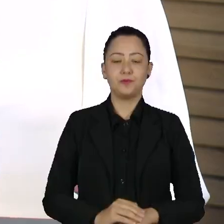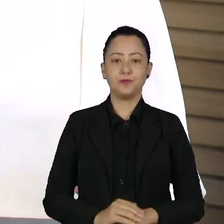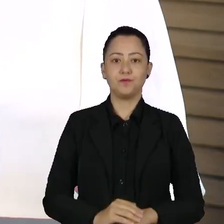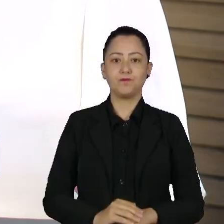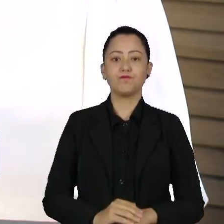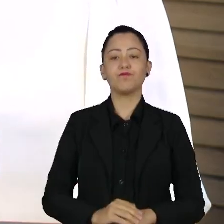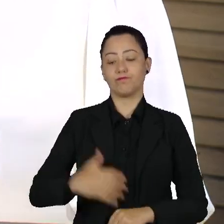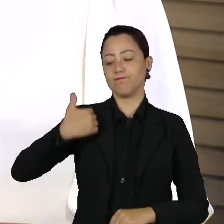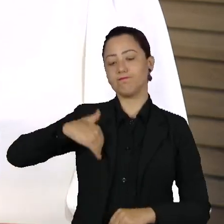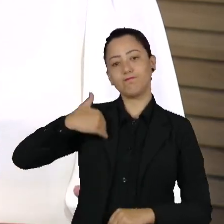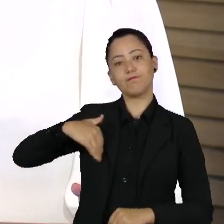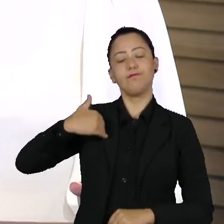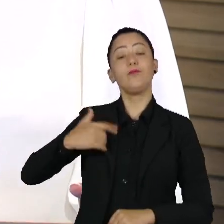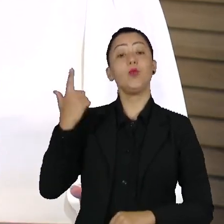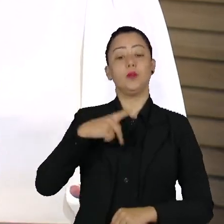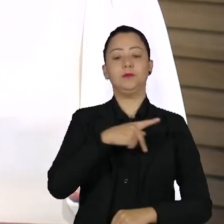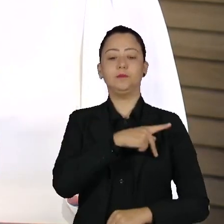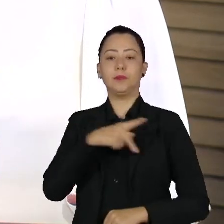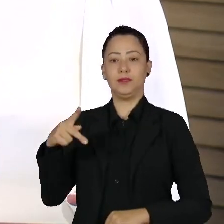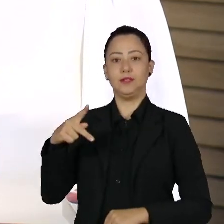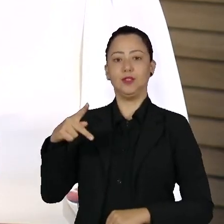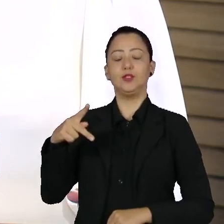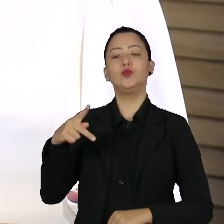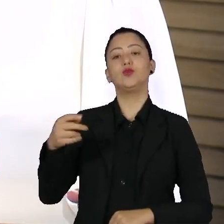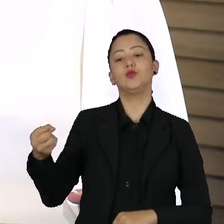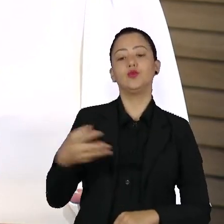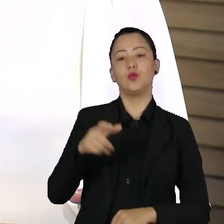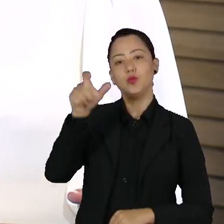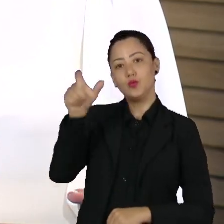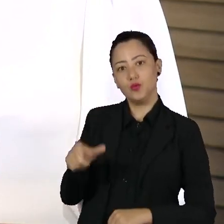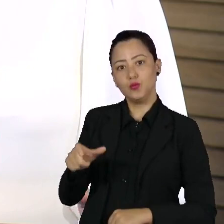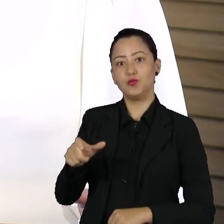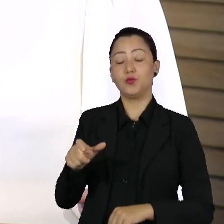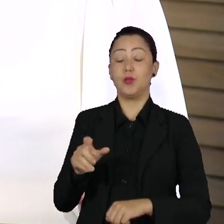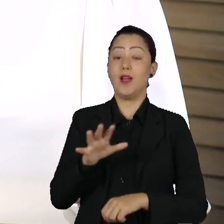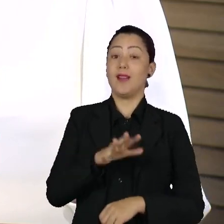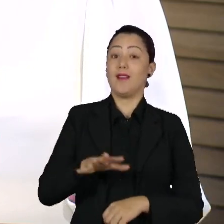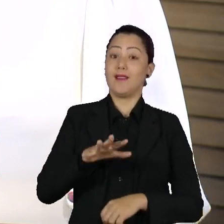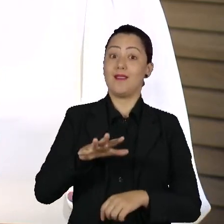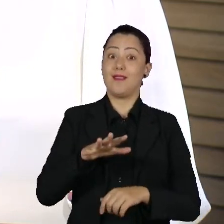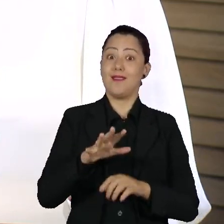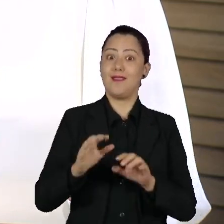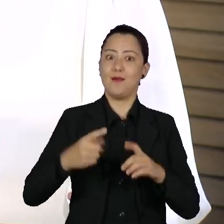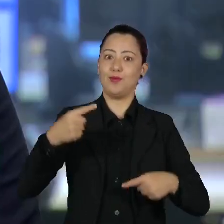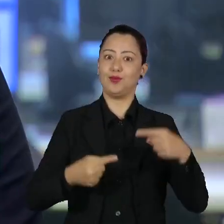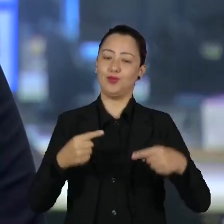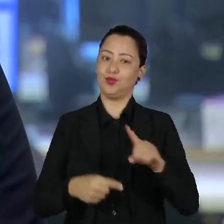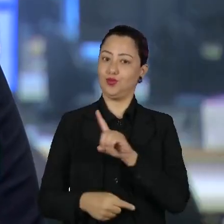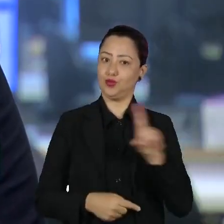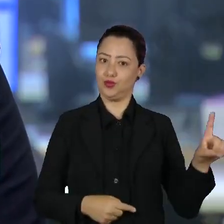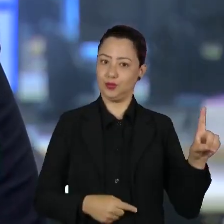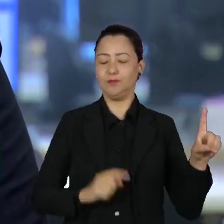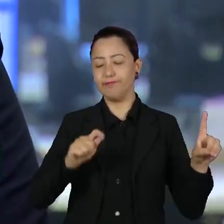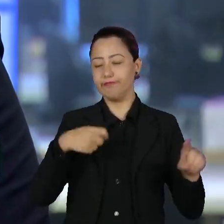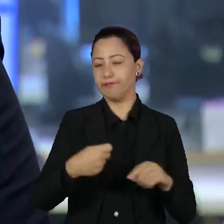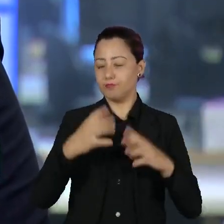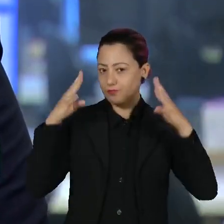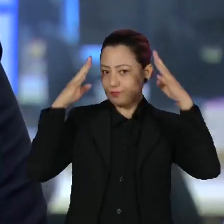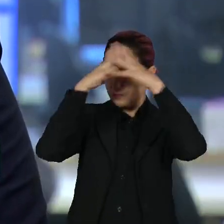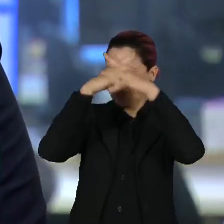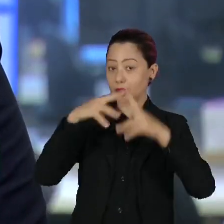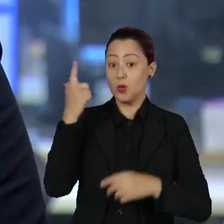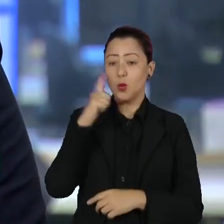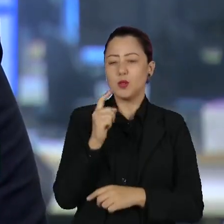a Argentina elege para presidente do país o candidato da Extrema direita Javier milei M conquistou